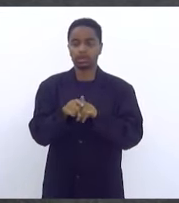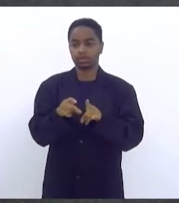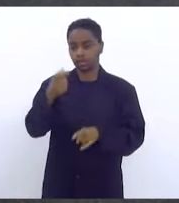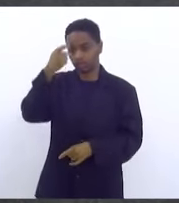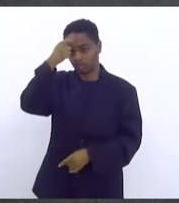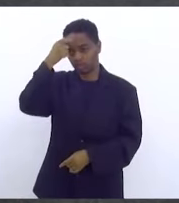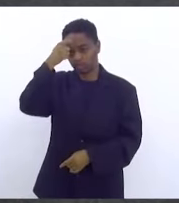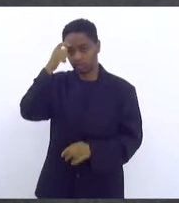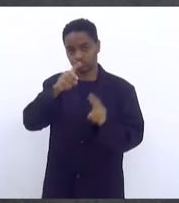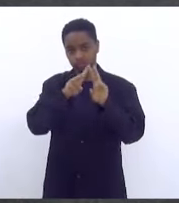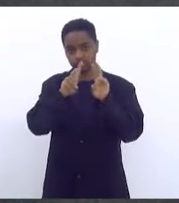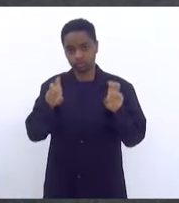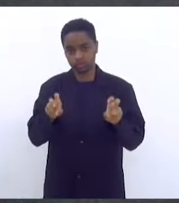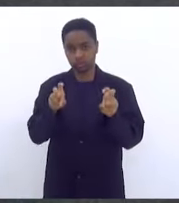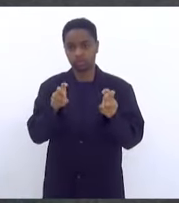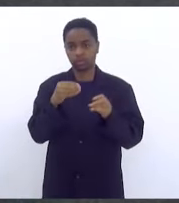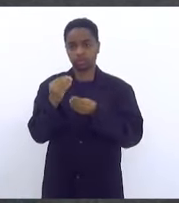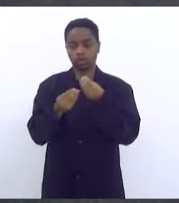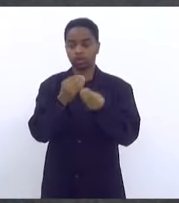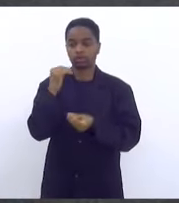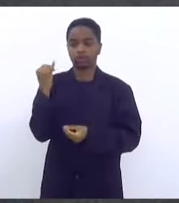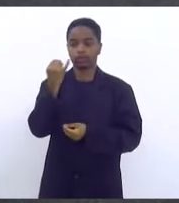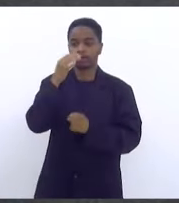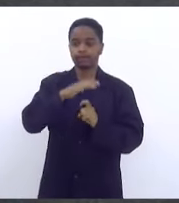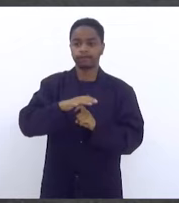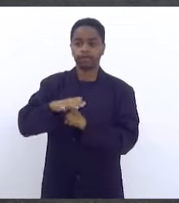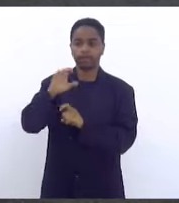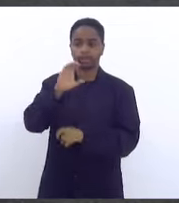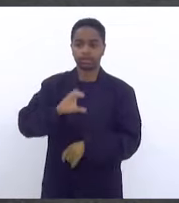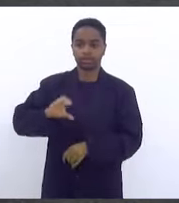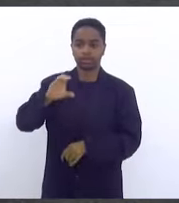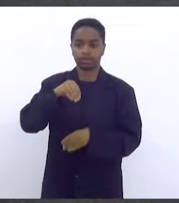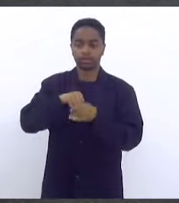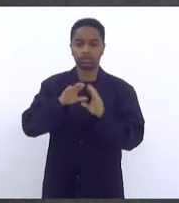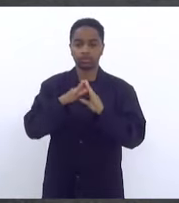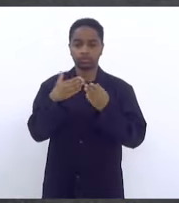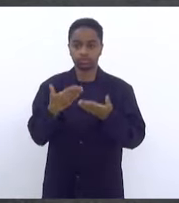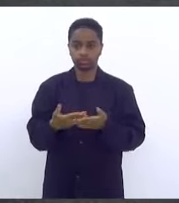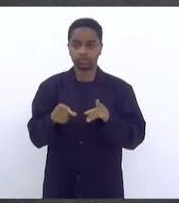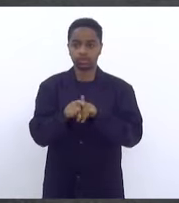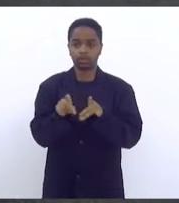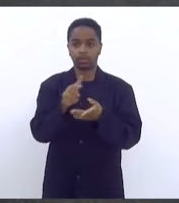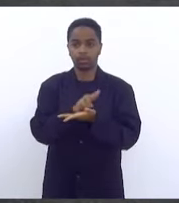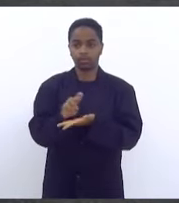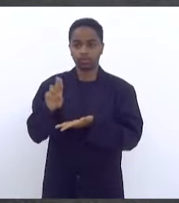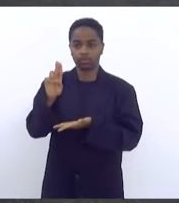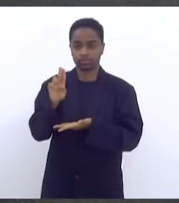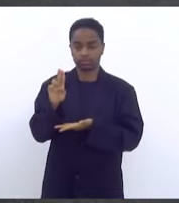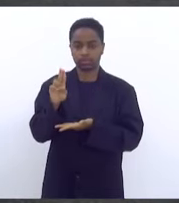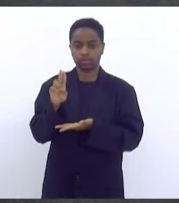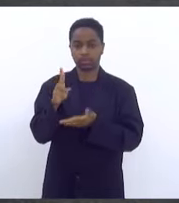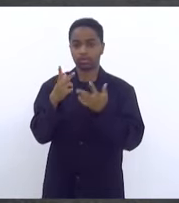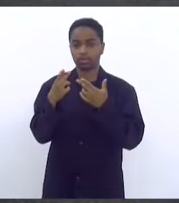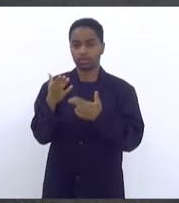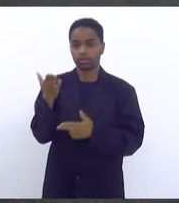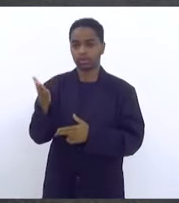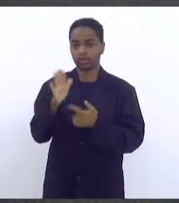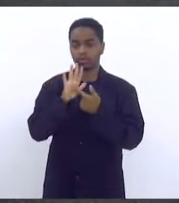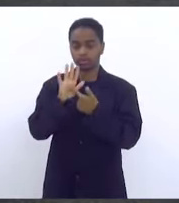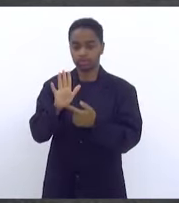conscientização sobre a importância das feiras de ciências nas escolas e nas universidades, como foi apontado